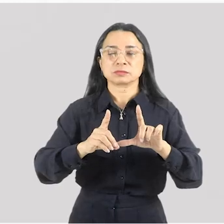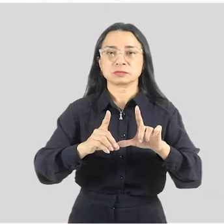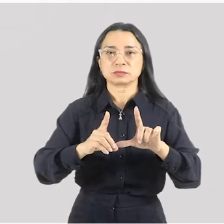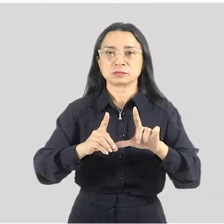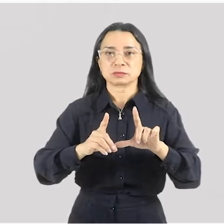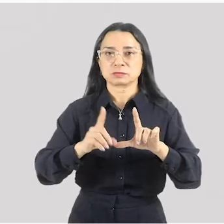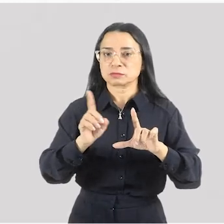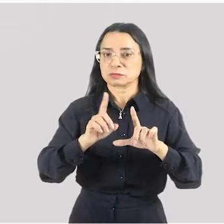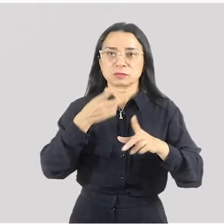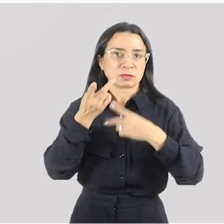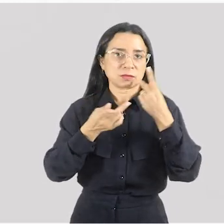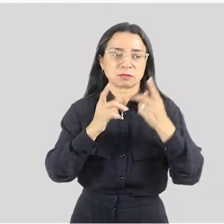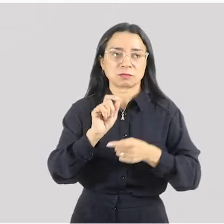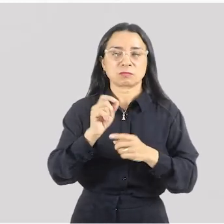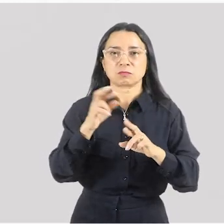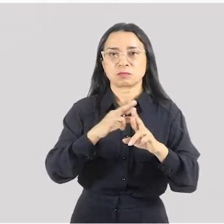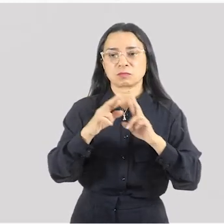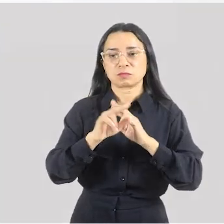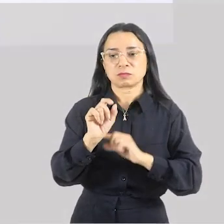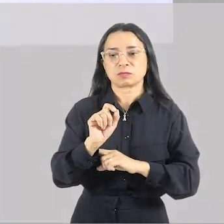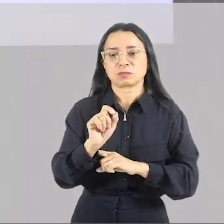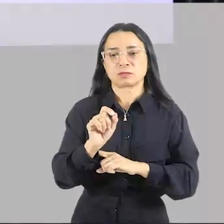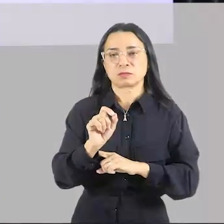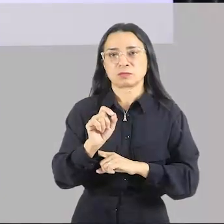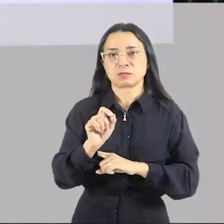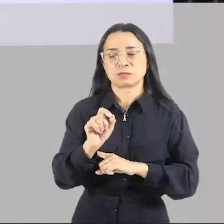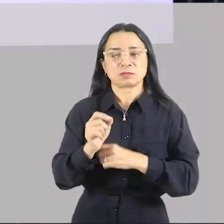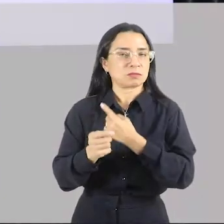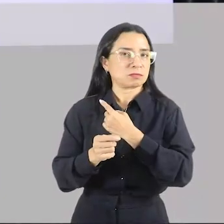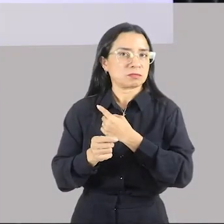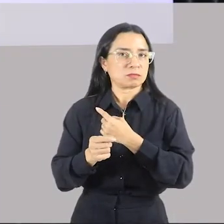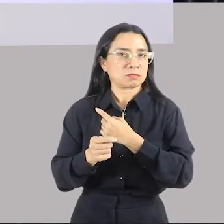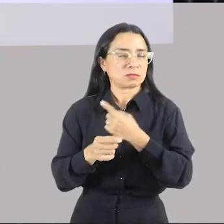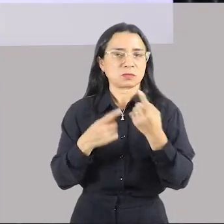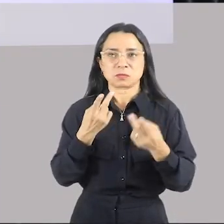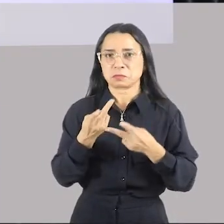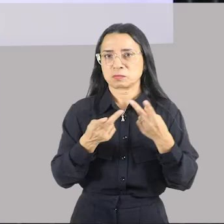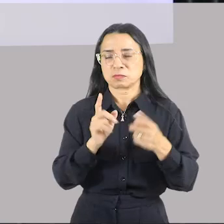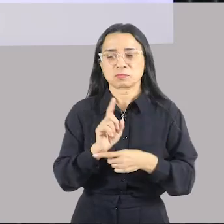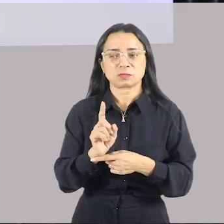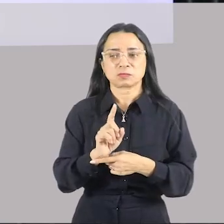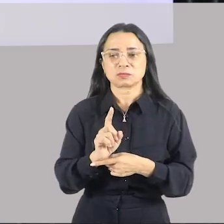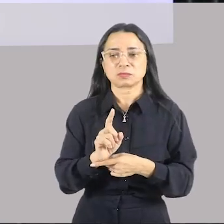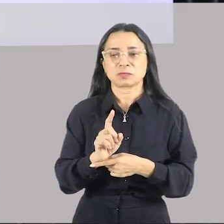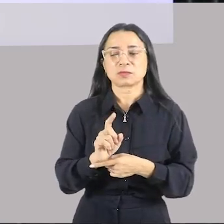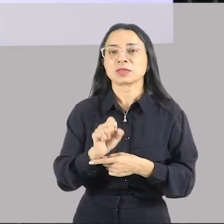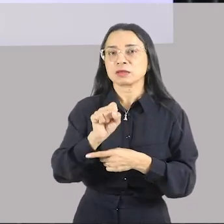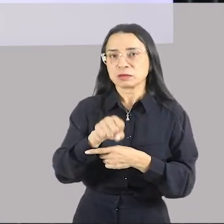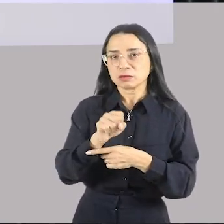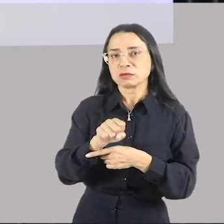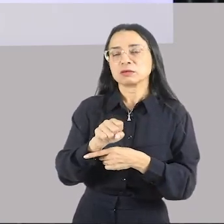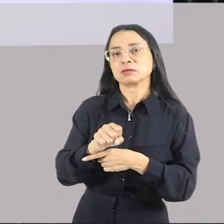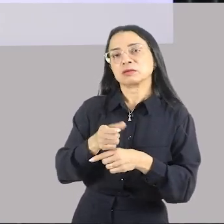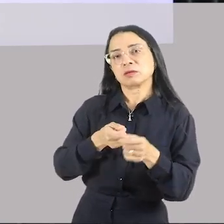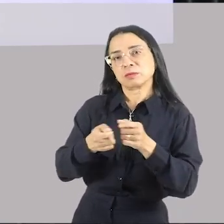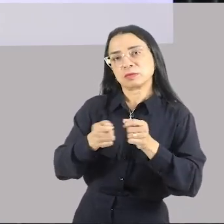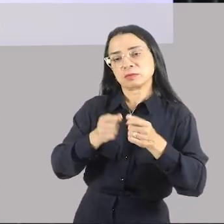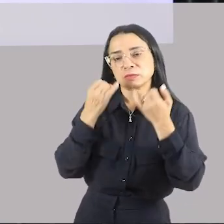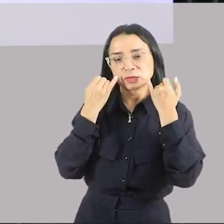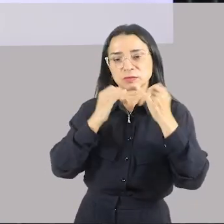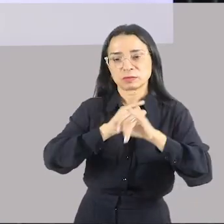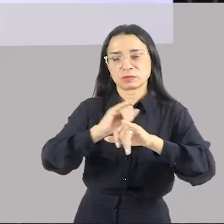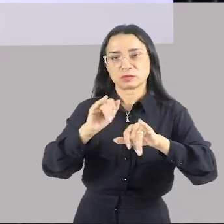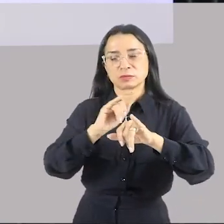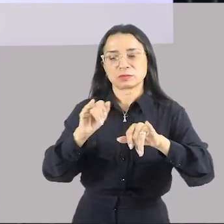Não está falando sobre isso, né? Ele não está falando se o mercado de jornal cresceu ou não cresceu. Ele está falando sobre a manipulação da informação. Então fugiu do